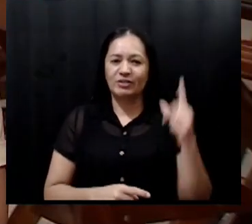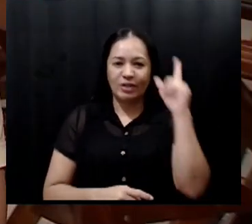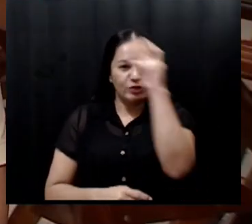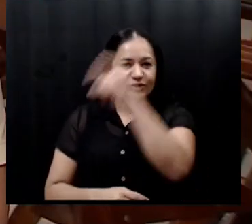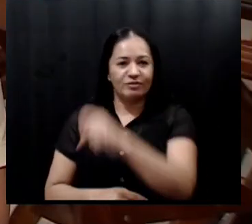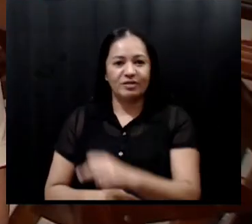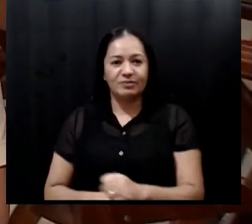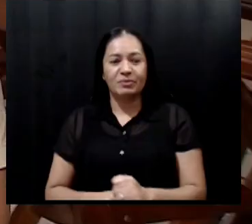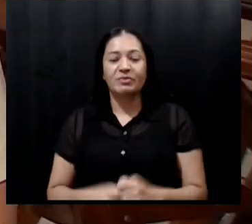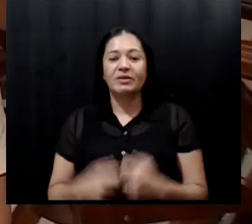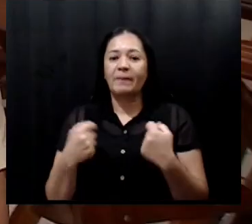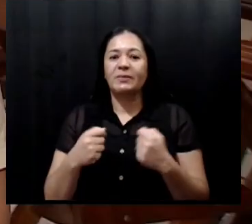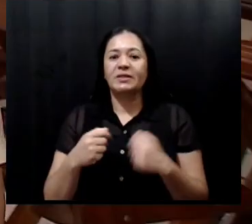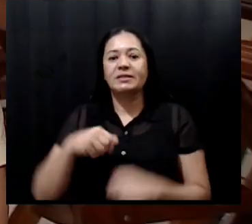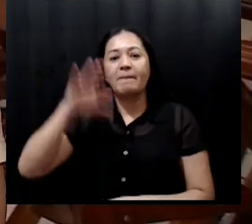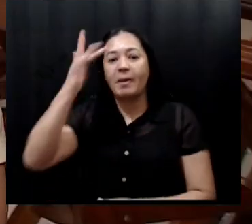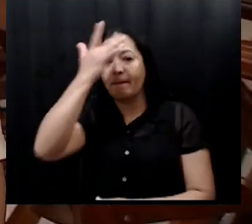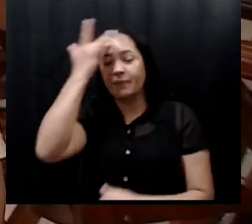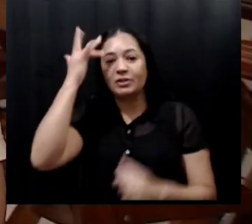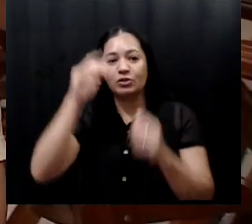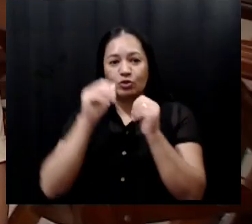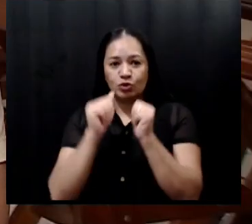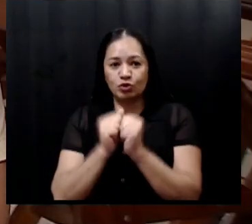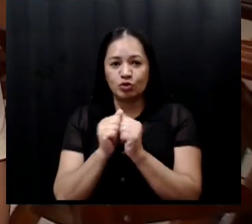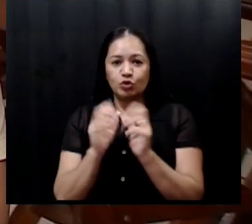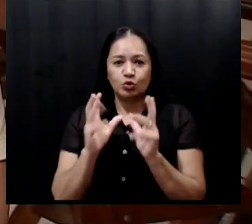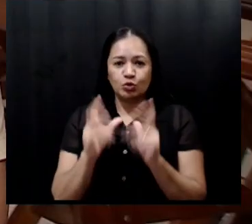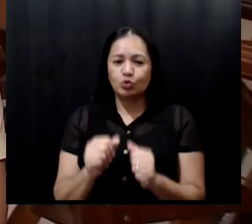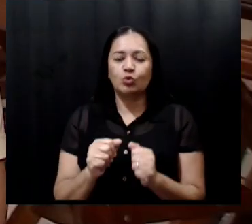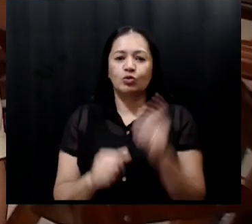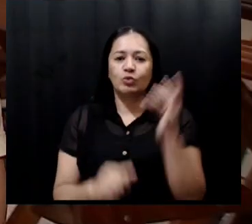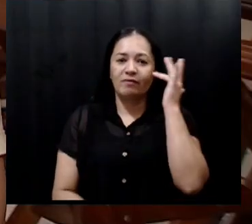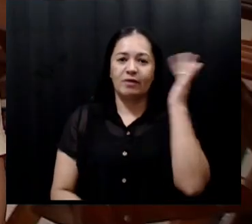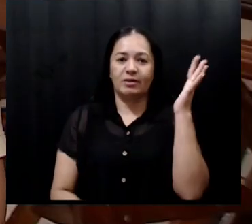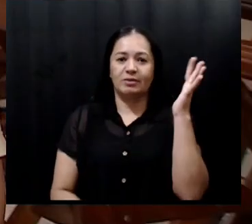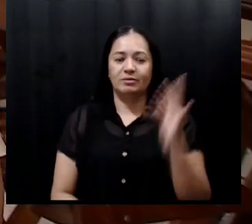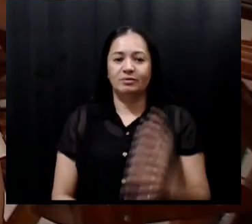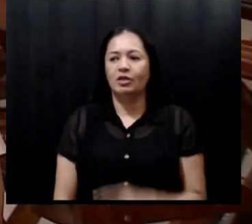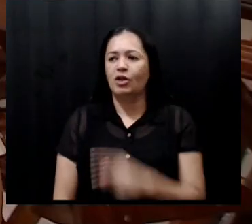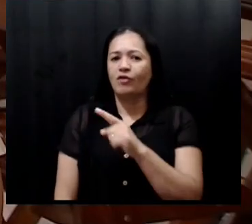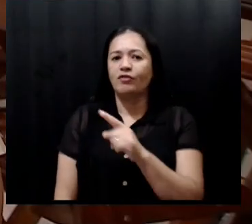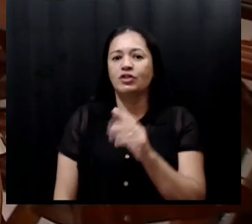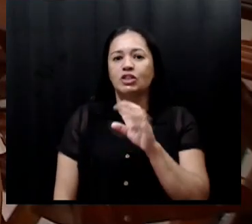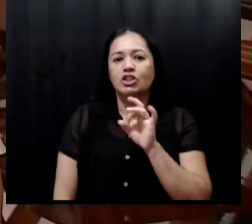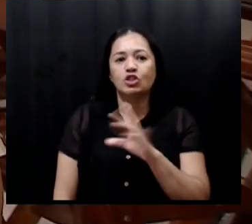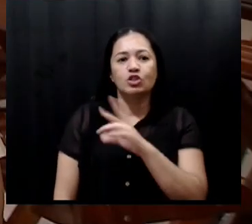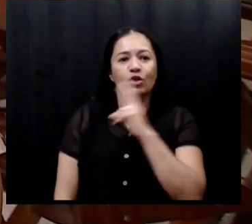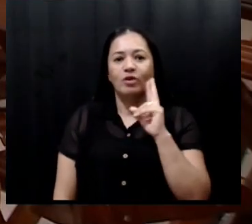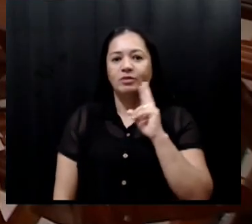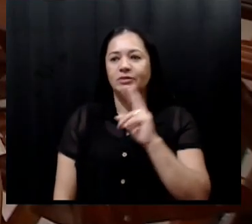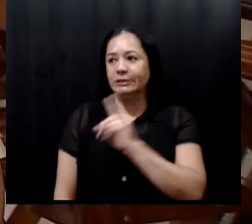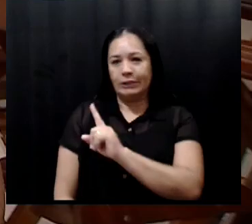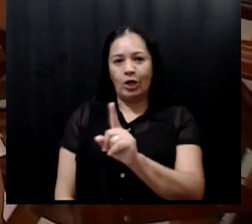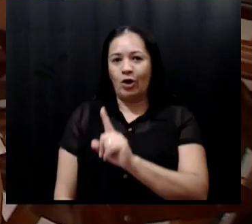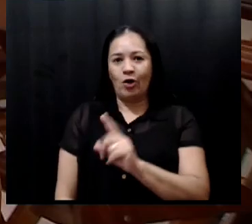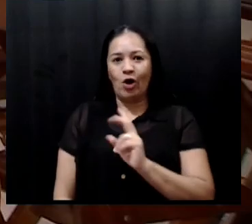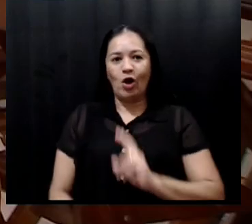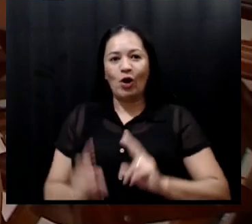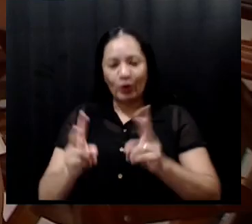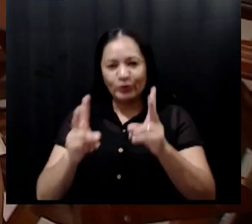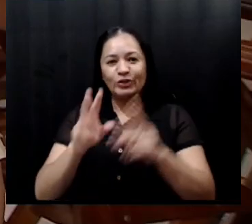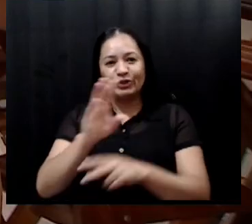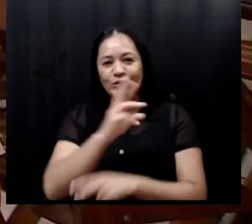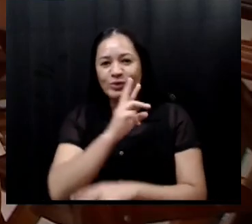junto, vai ficando mais fácil. Você fica só no restaurante agora? Não. Continua no bar? Fico no bar também, eu